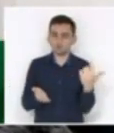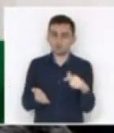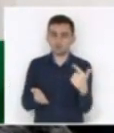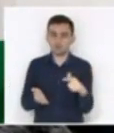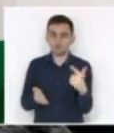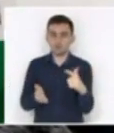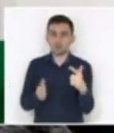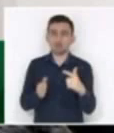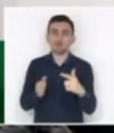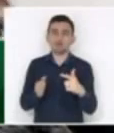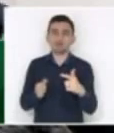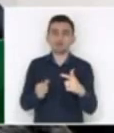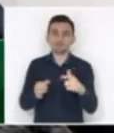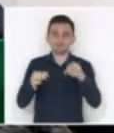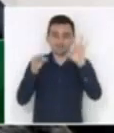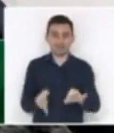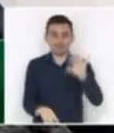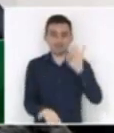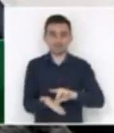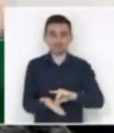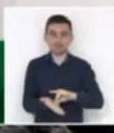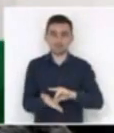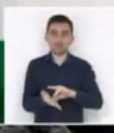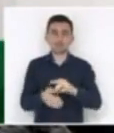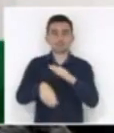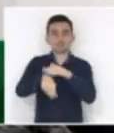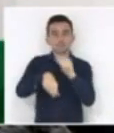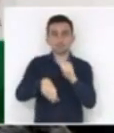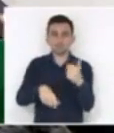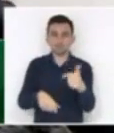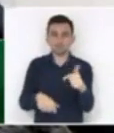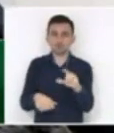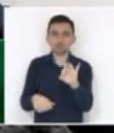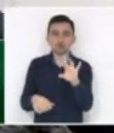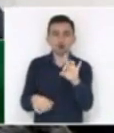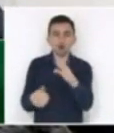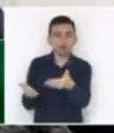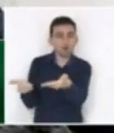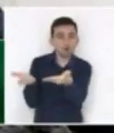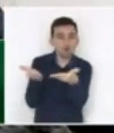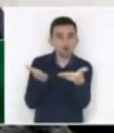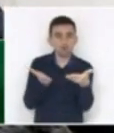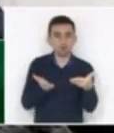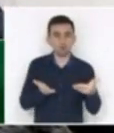oficial como convocação, etc., apenas convidou